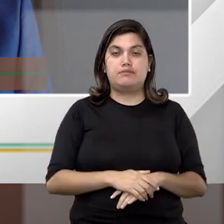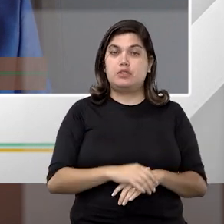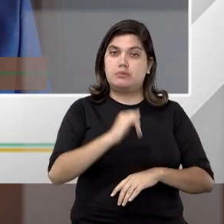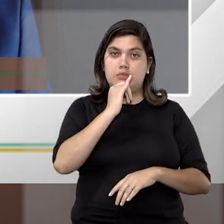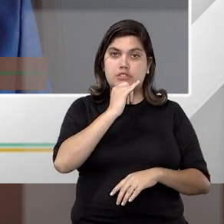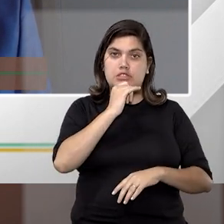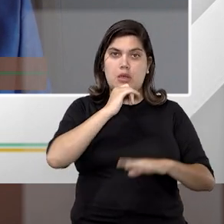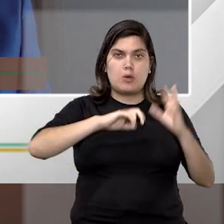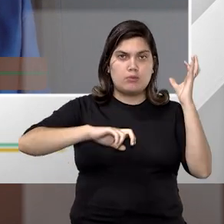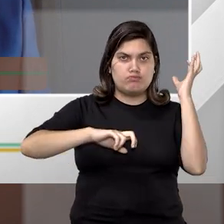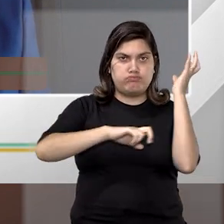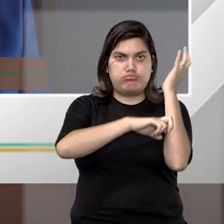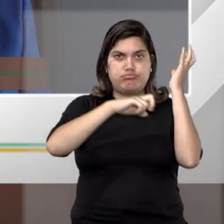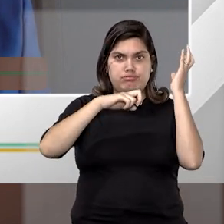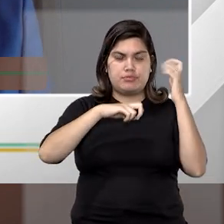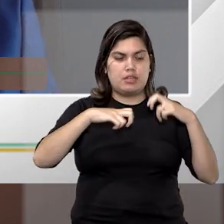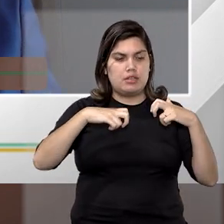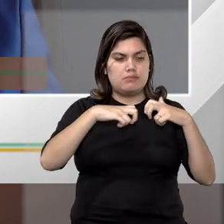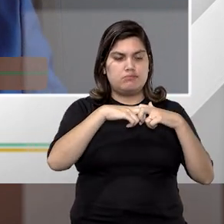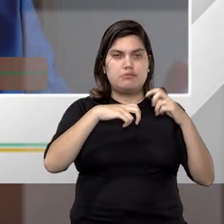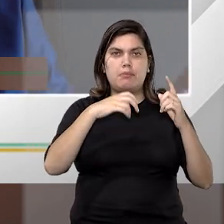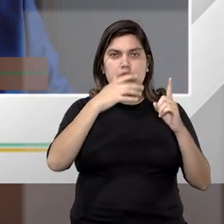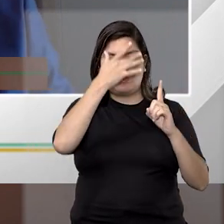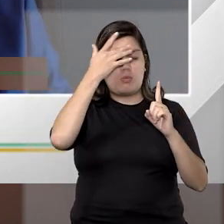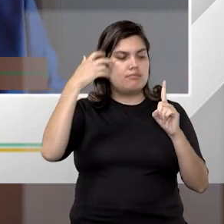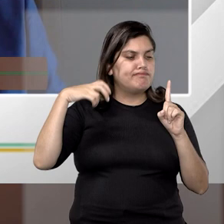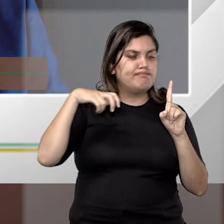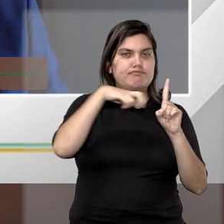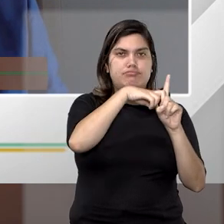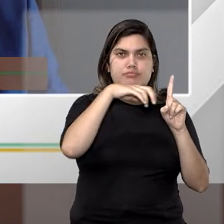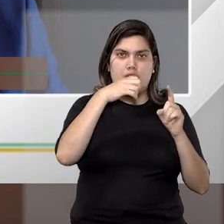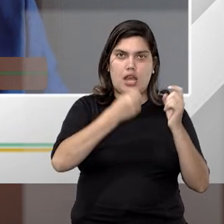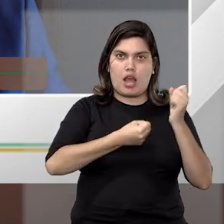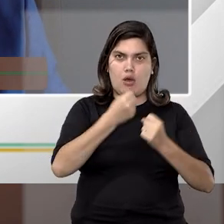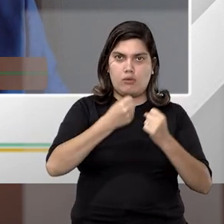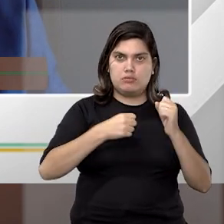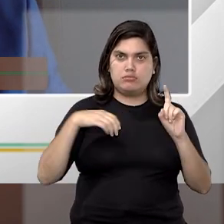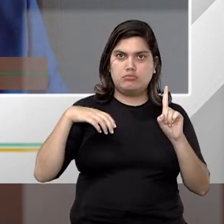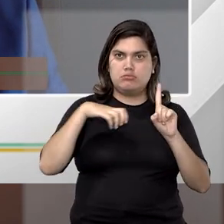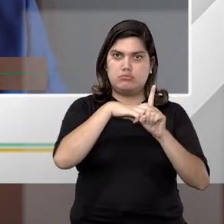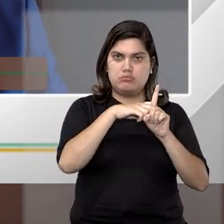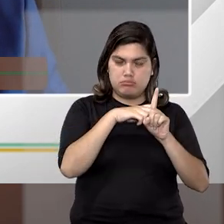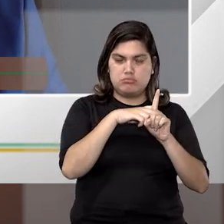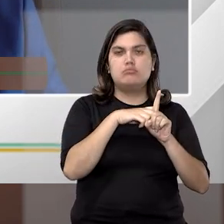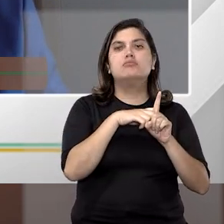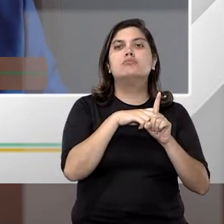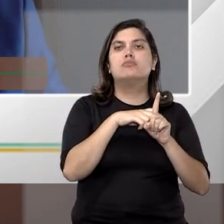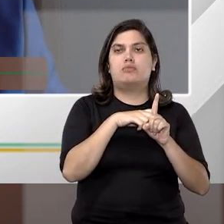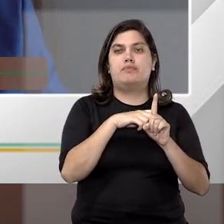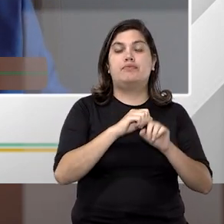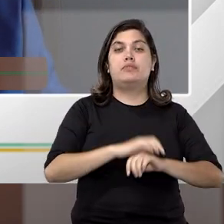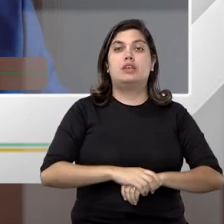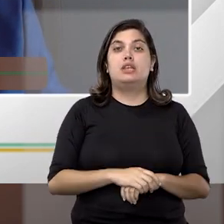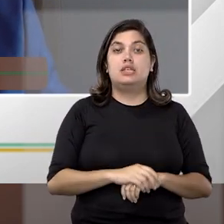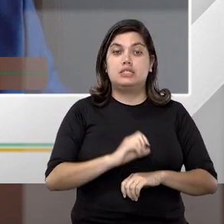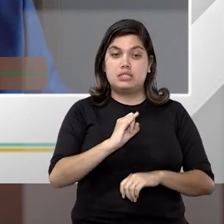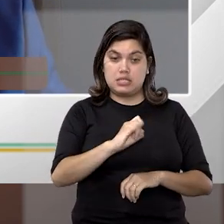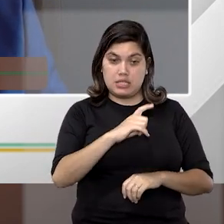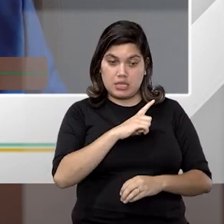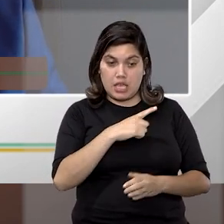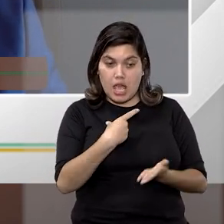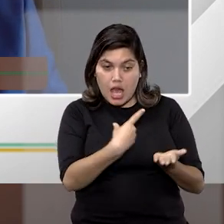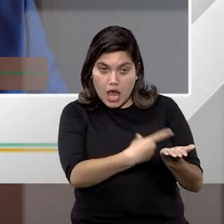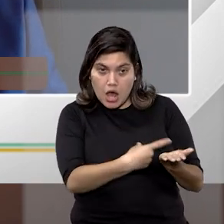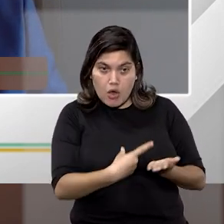então por exemplo no caso de atropelamento é o crime lá previsto no código de trânsito que lesão corporal culposa no trânsito